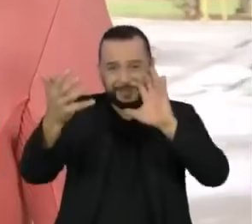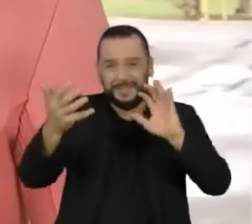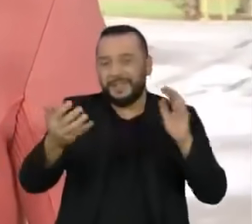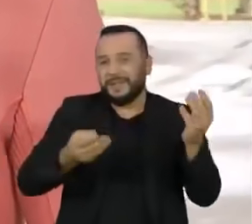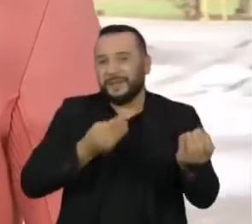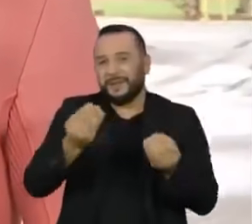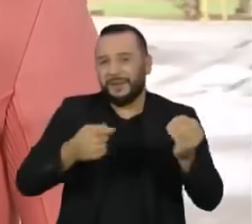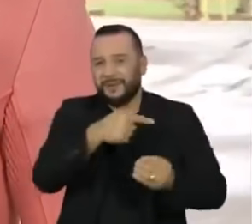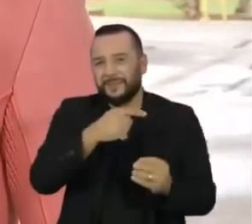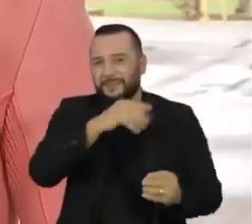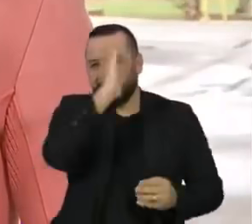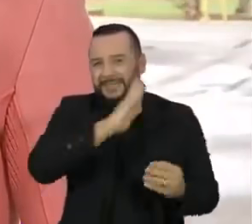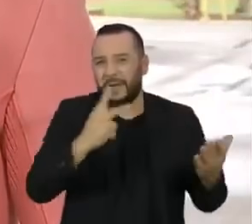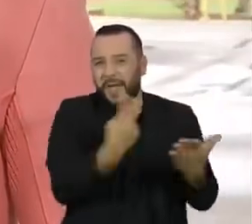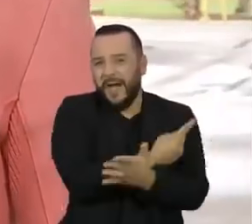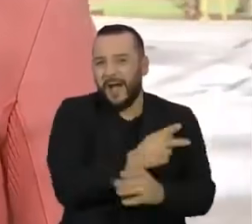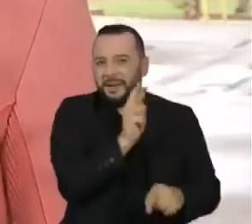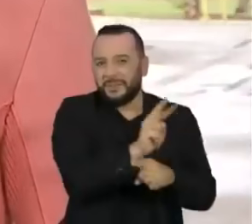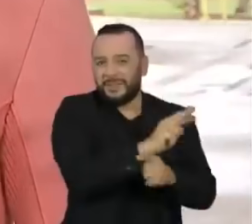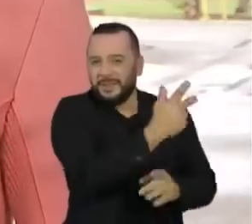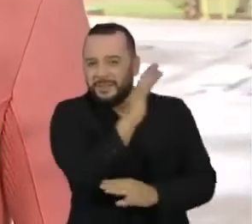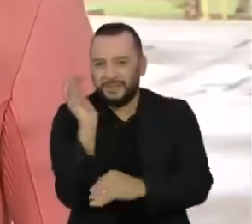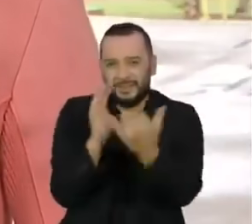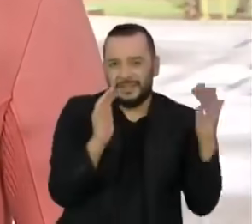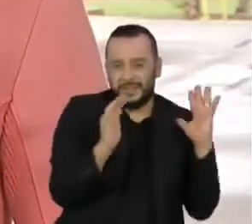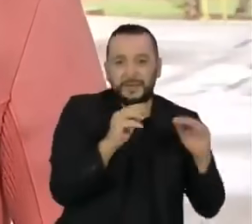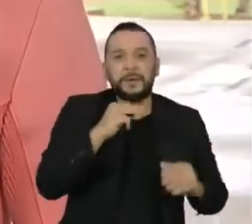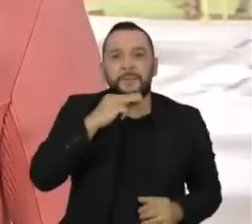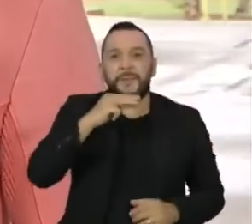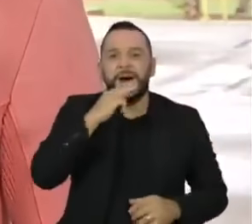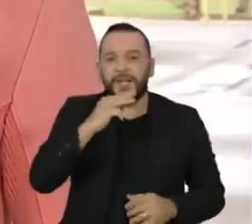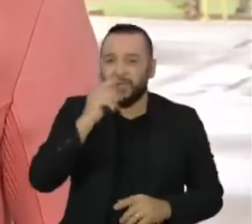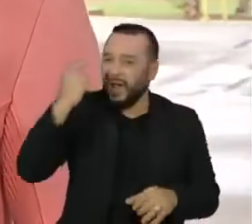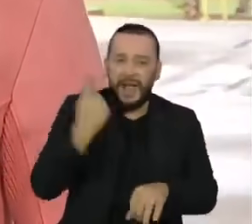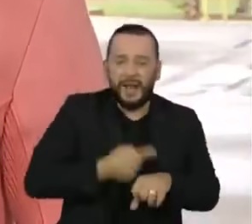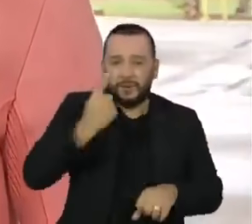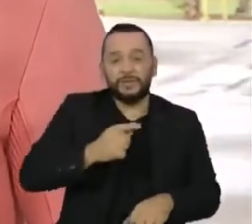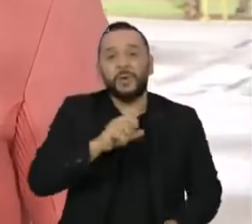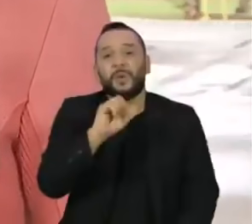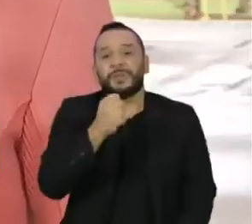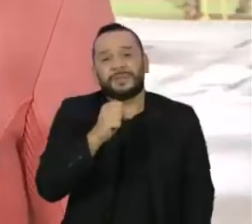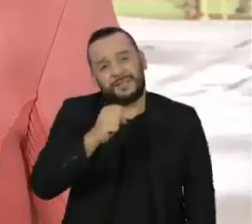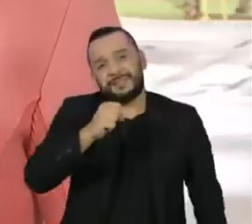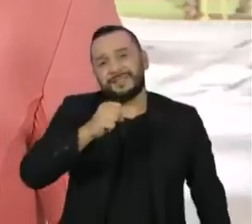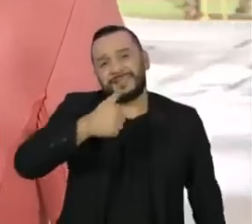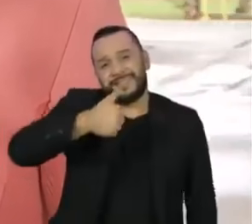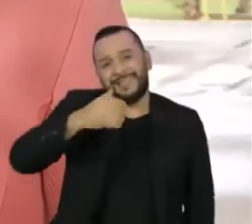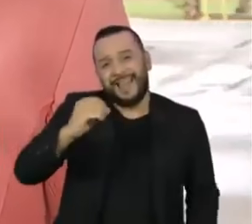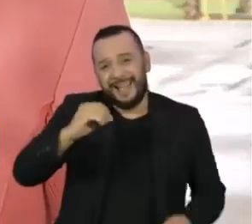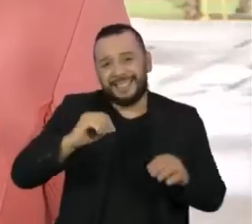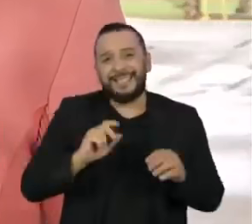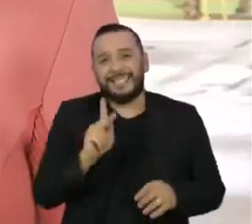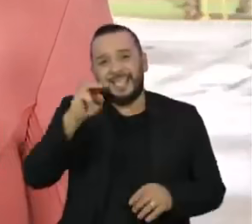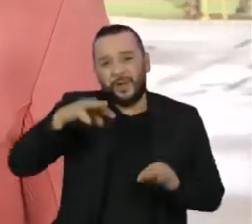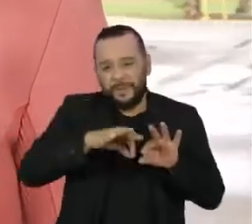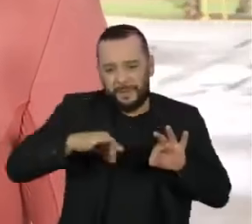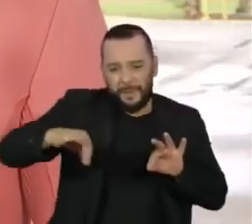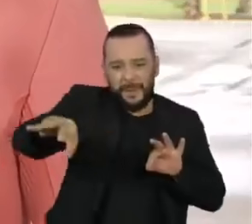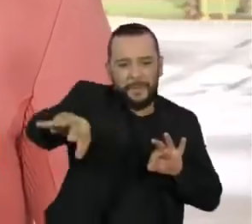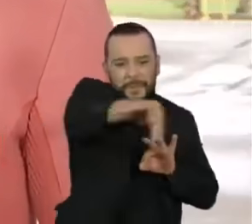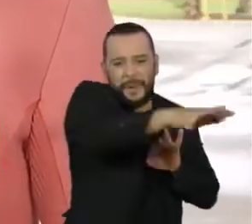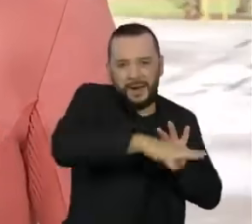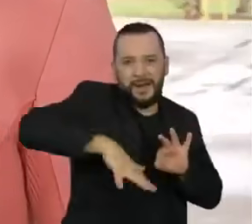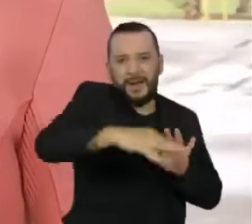ambiente. Em março, o desmatamento foi recorde, com 810 quilômetros quadrados de Amazônia Legal